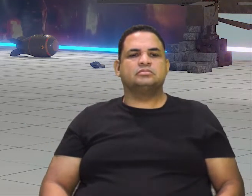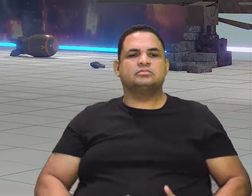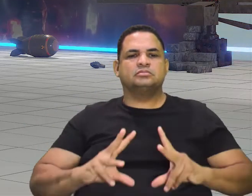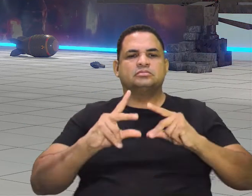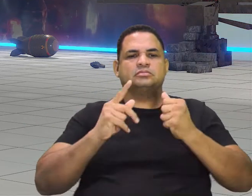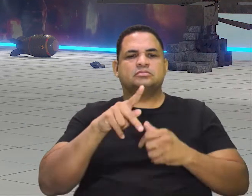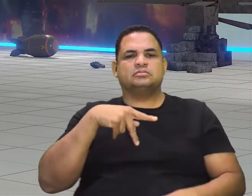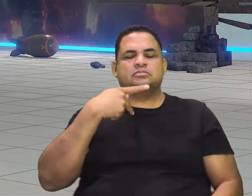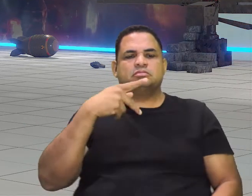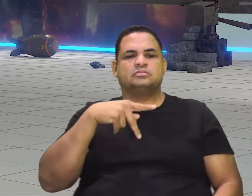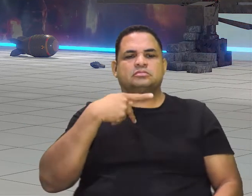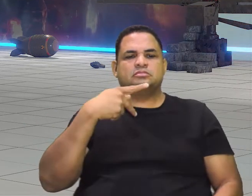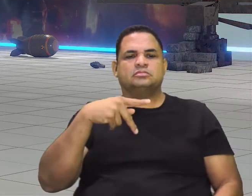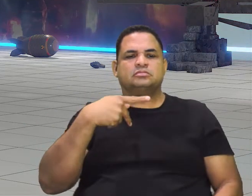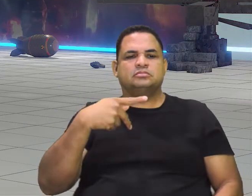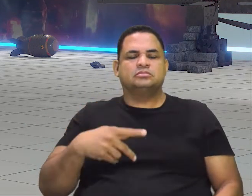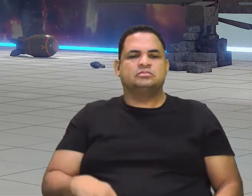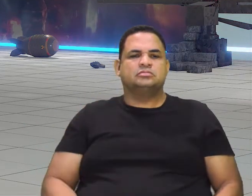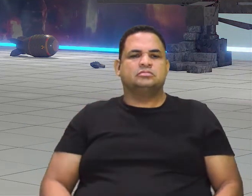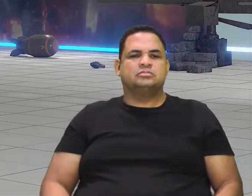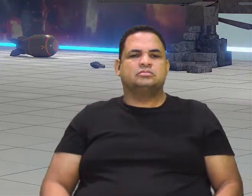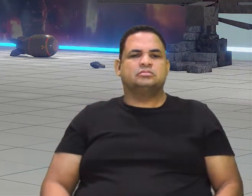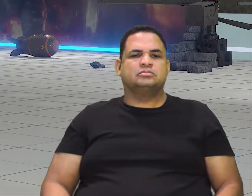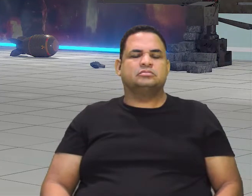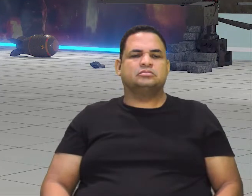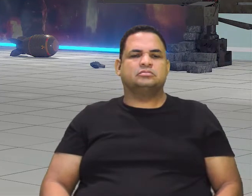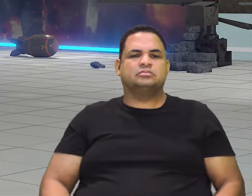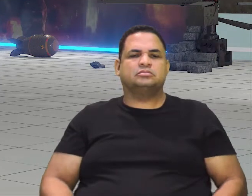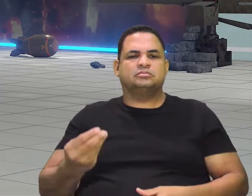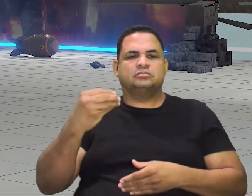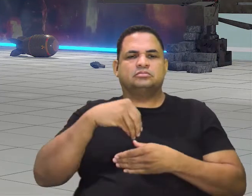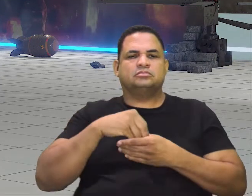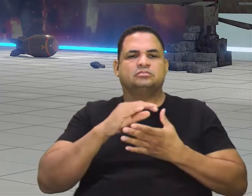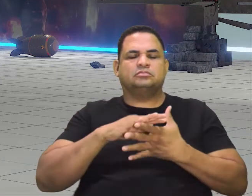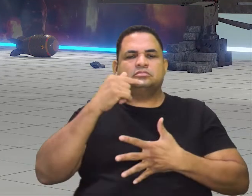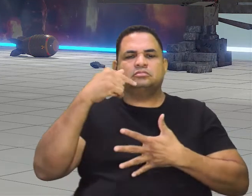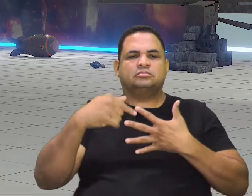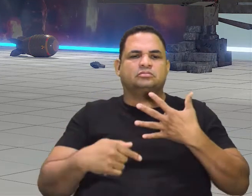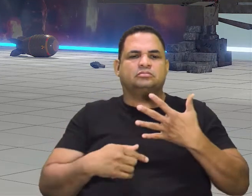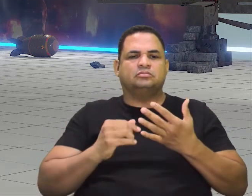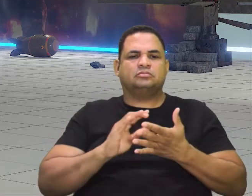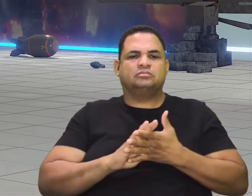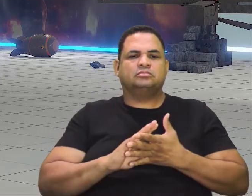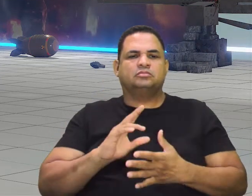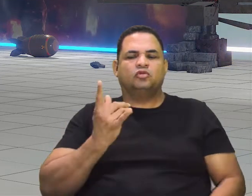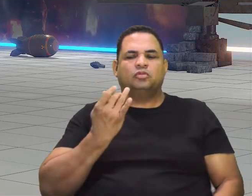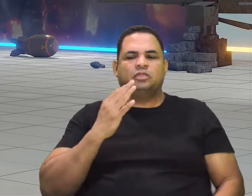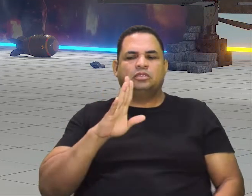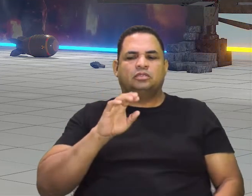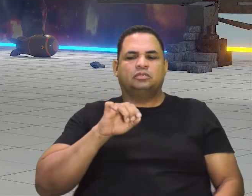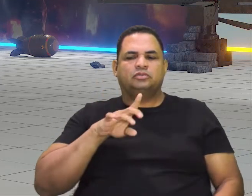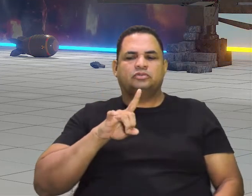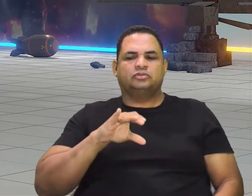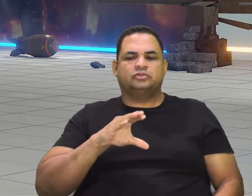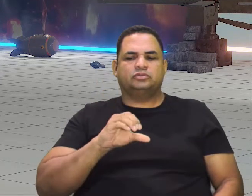Tudo isso que eu estou falando para vocês fazem parte da espécie hominíneos.